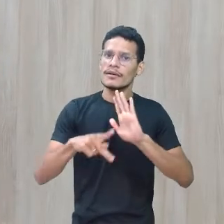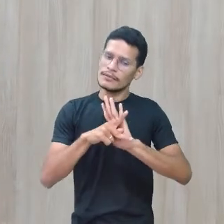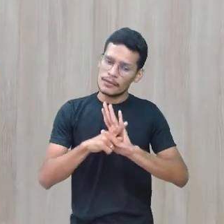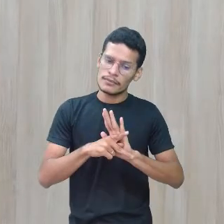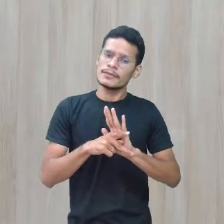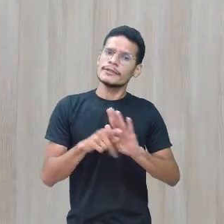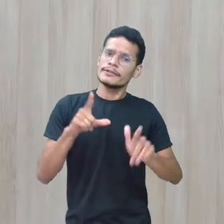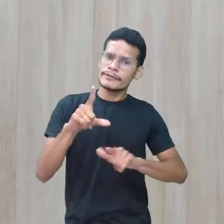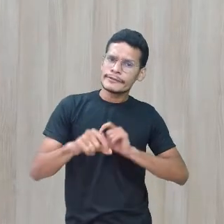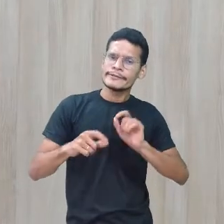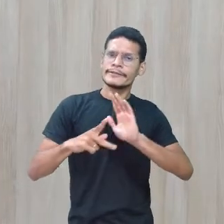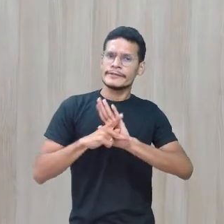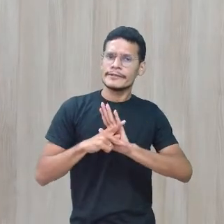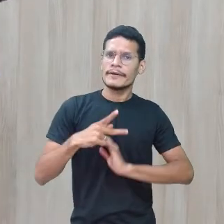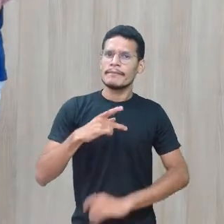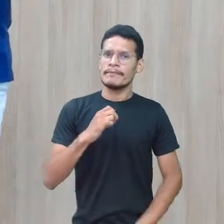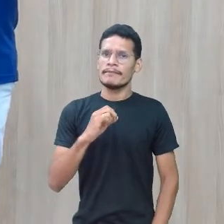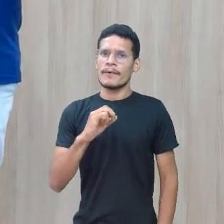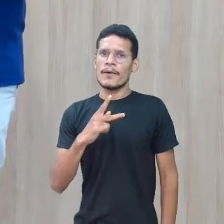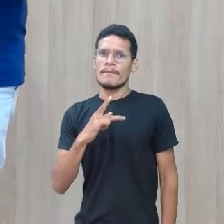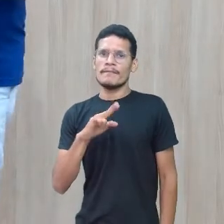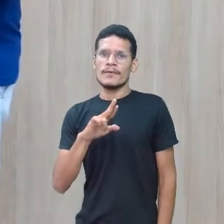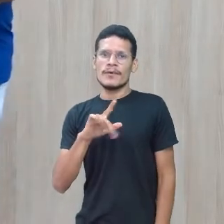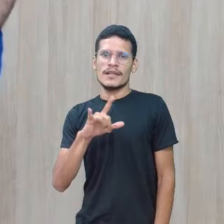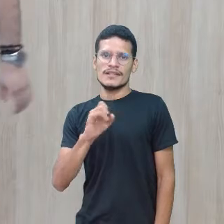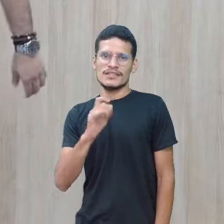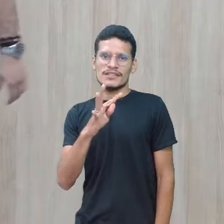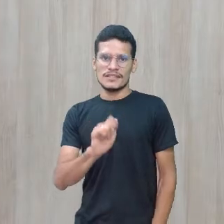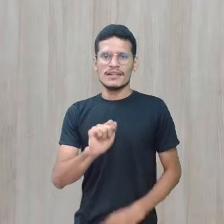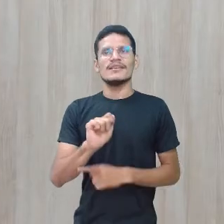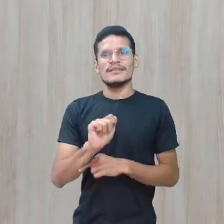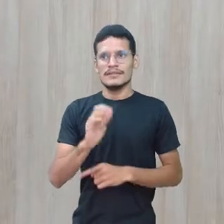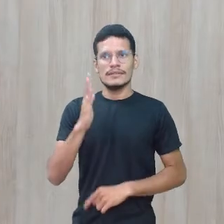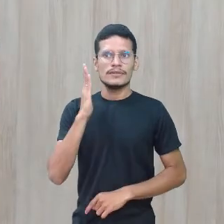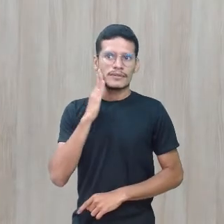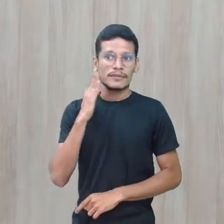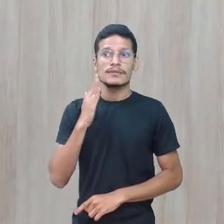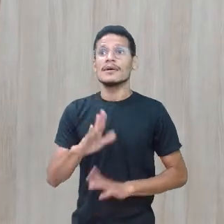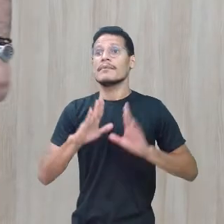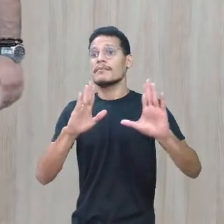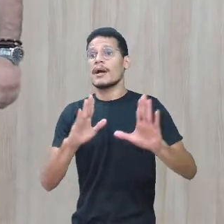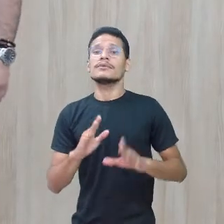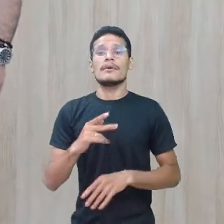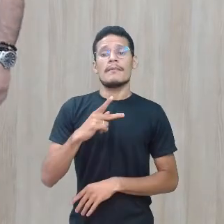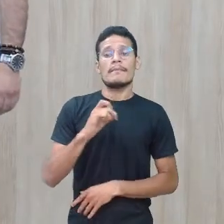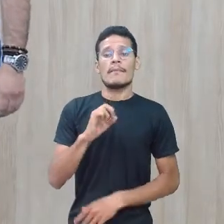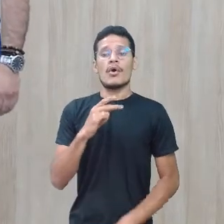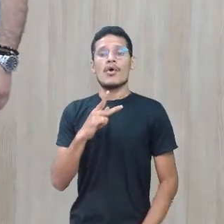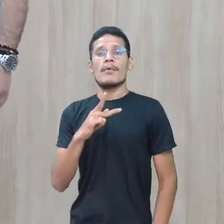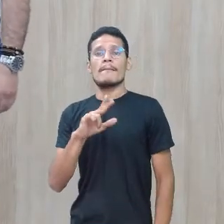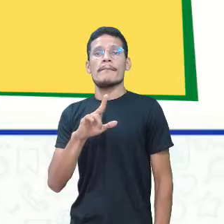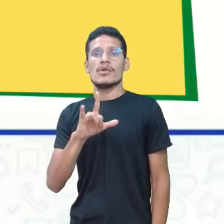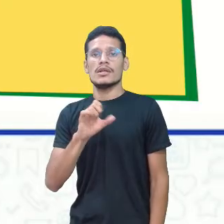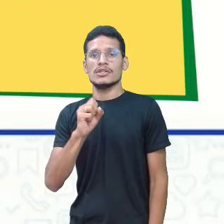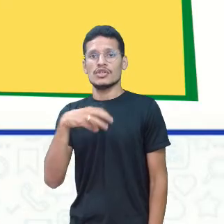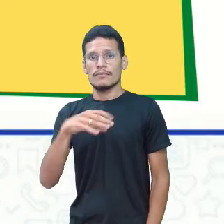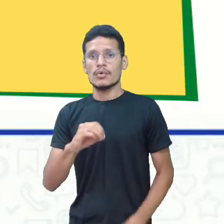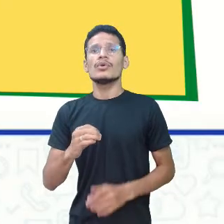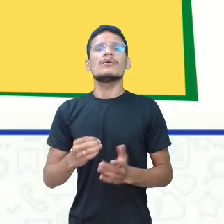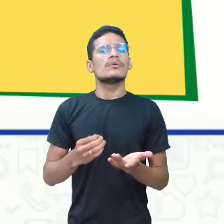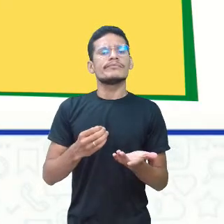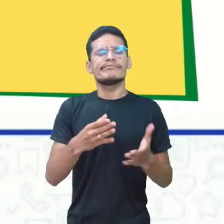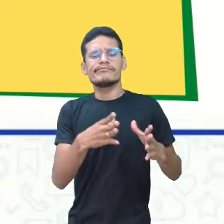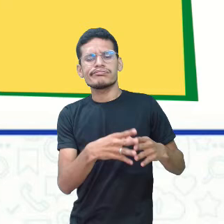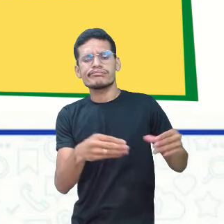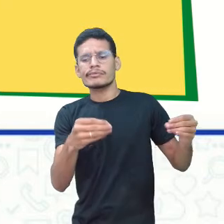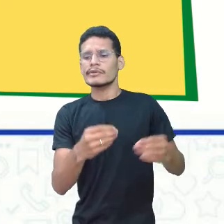não resolvem os problemas da sociedade. Então, nesse sentido, né, esse populismo ele foi sendo esgotado, né, e começaram a surgir manifestações